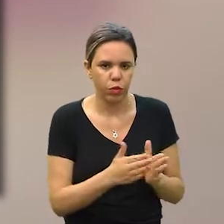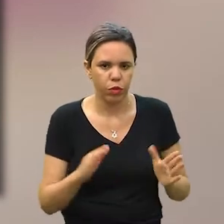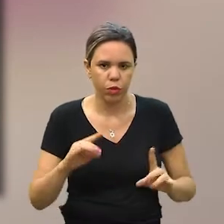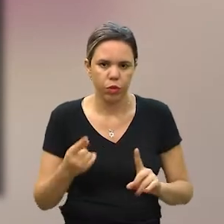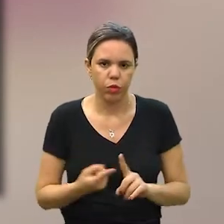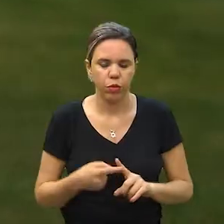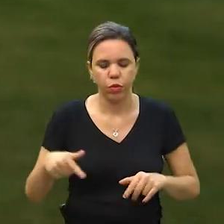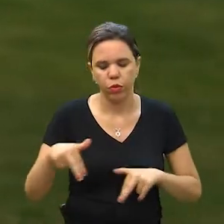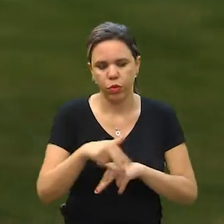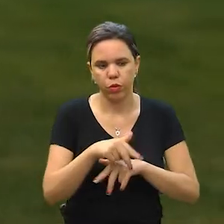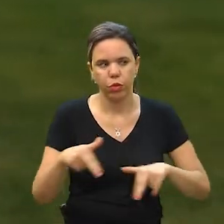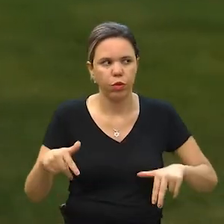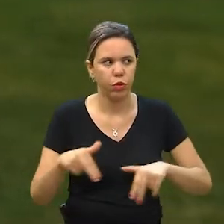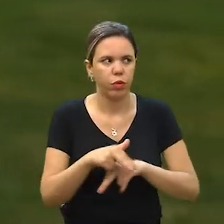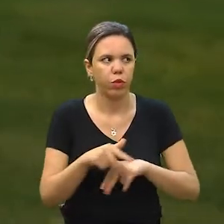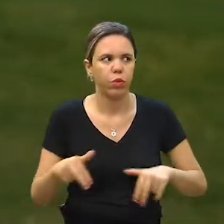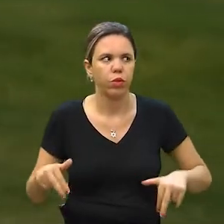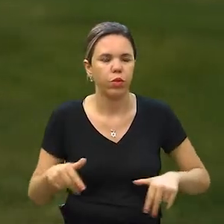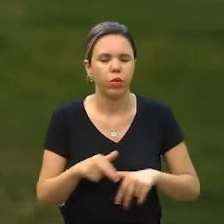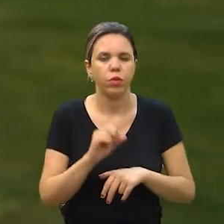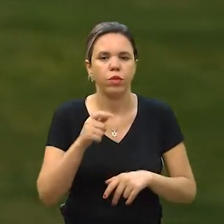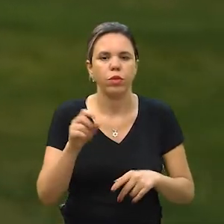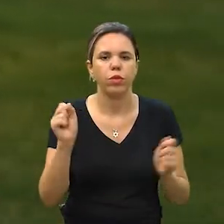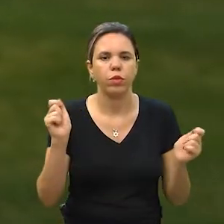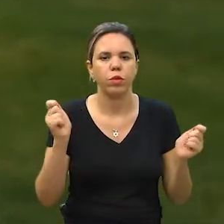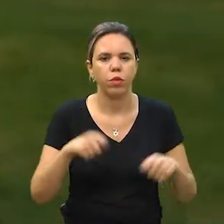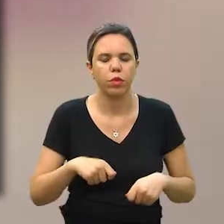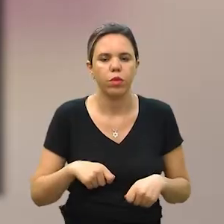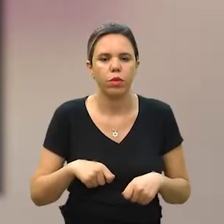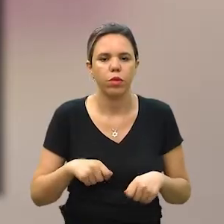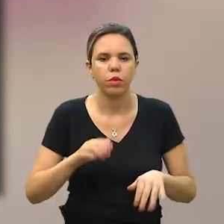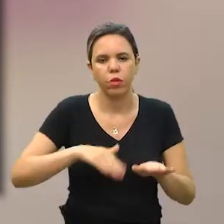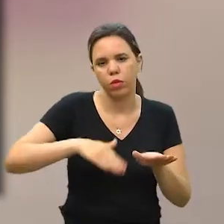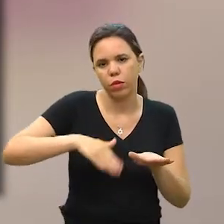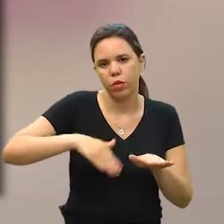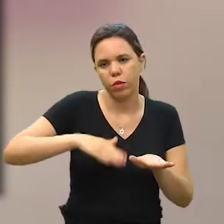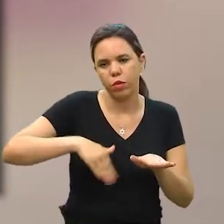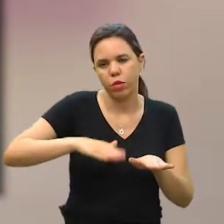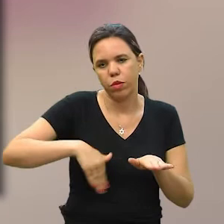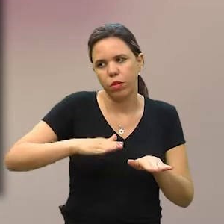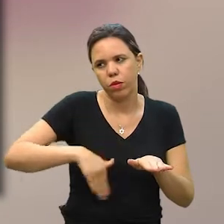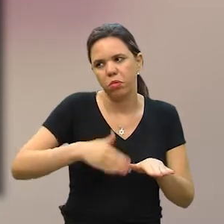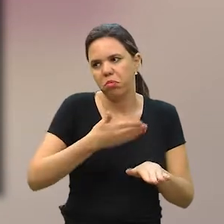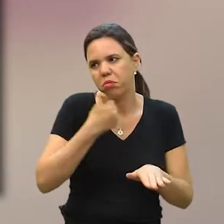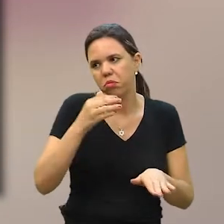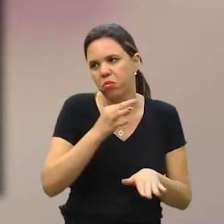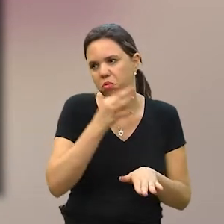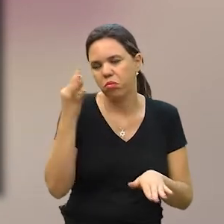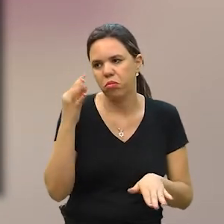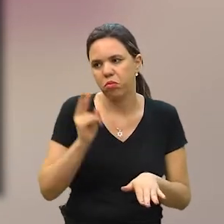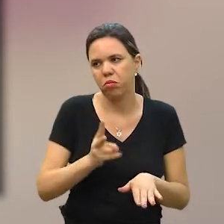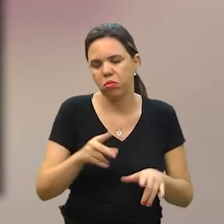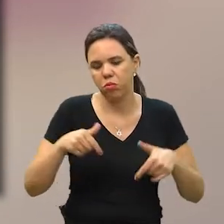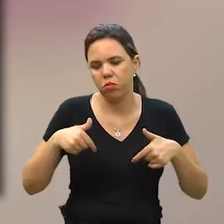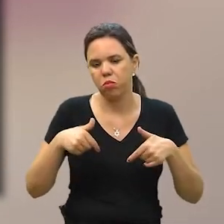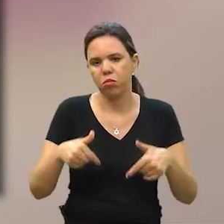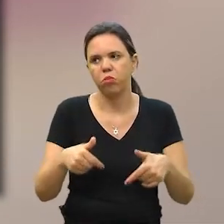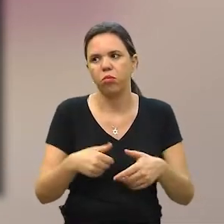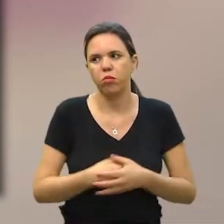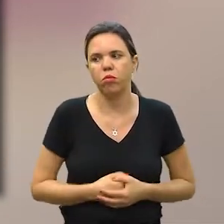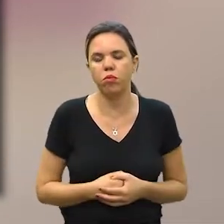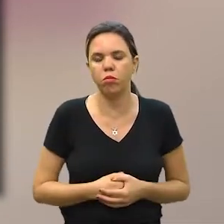gravidez, uma caminhada, né? Se possível, fazer uma natação, uma hidroginástica, você se manter